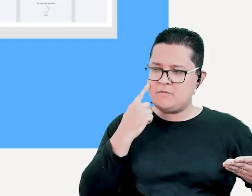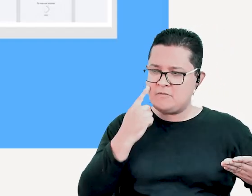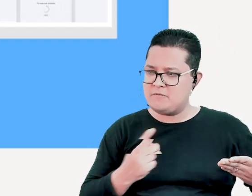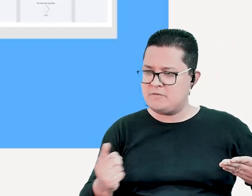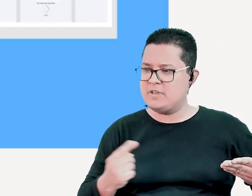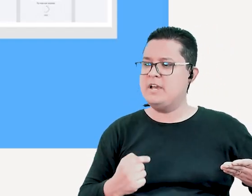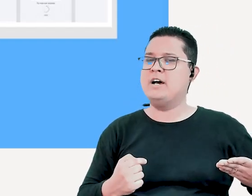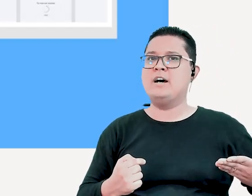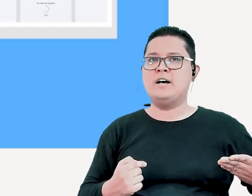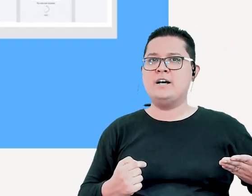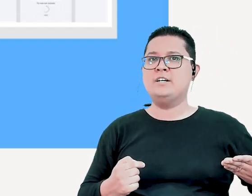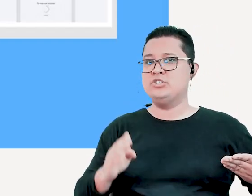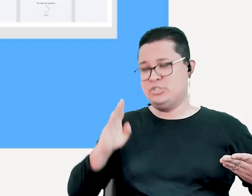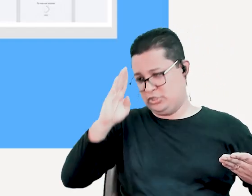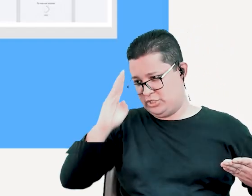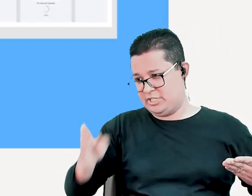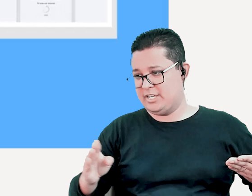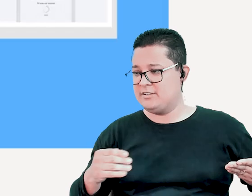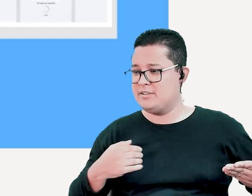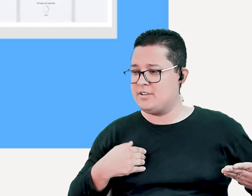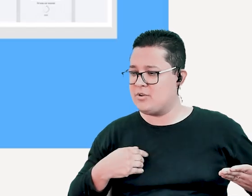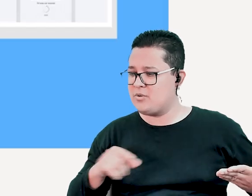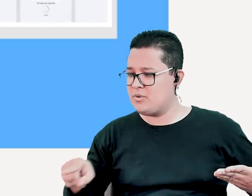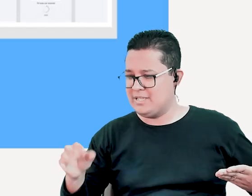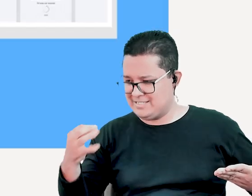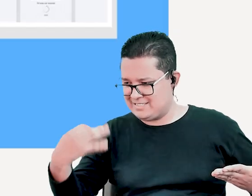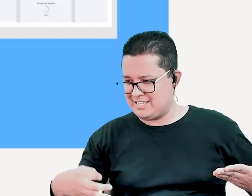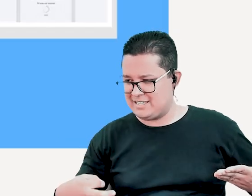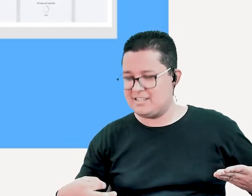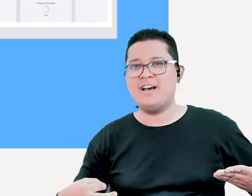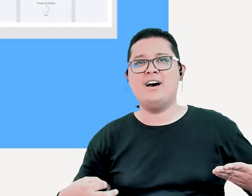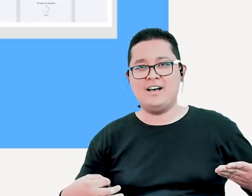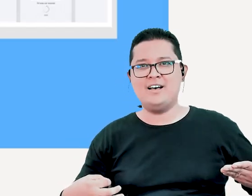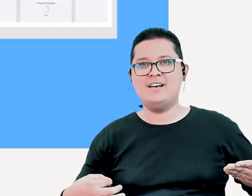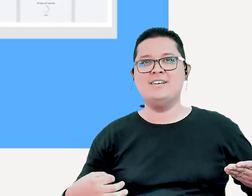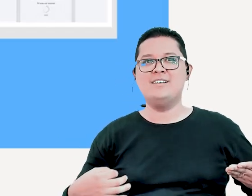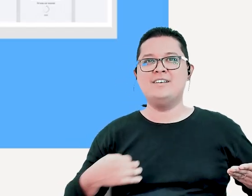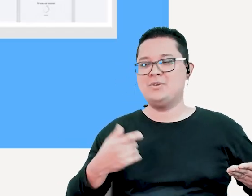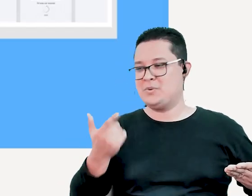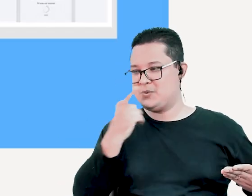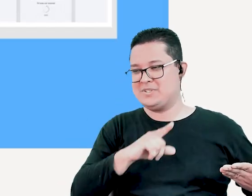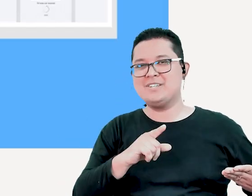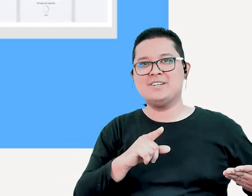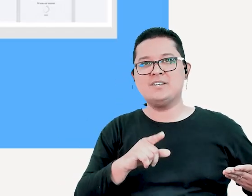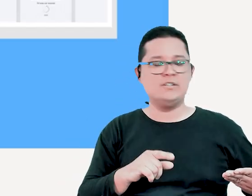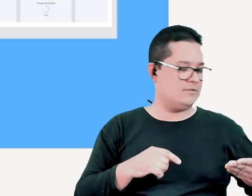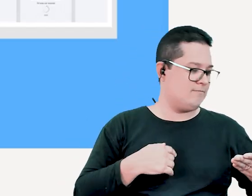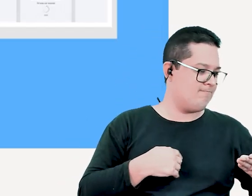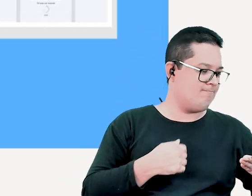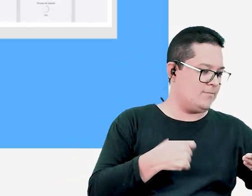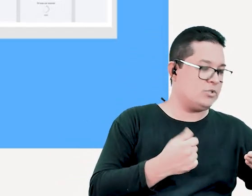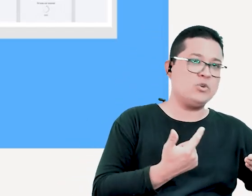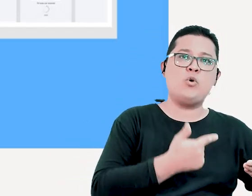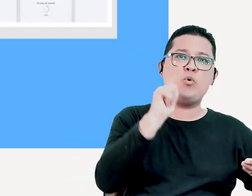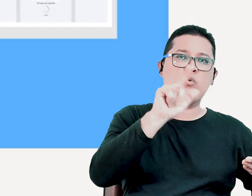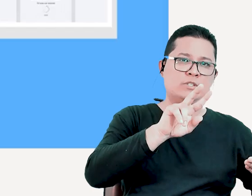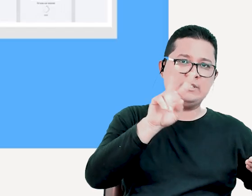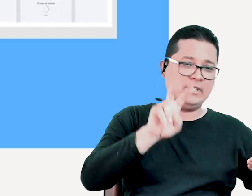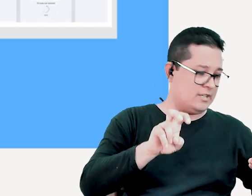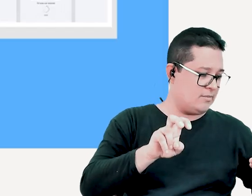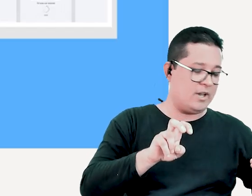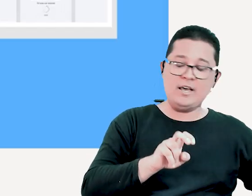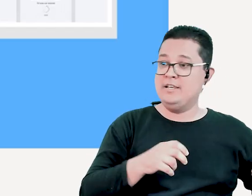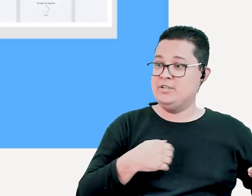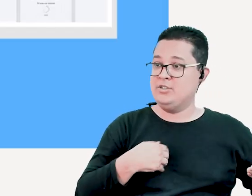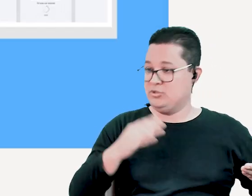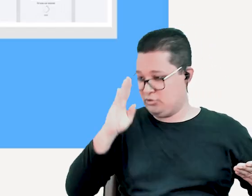o direcionamento, as diretrizes de conteúdo dentro dessa documentação, porque vai facilitar aí no